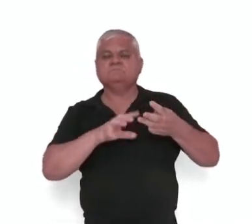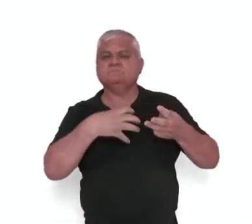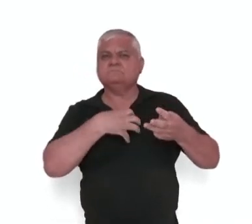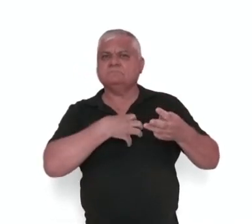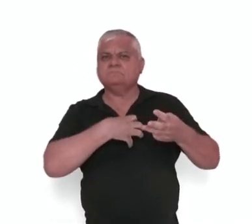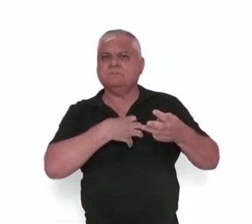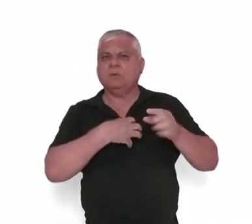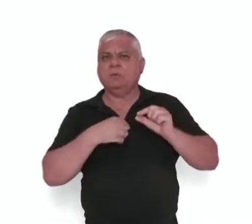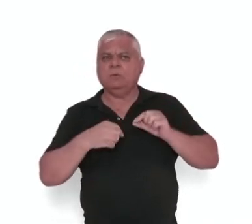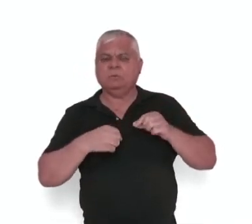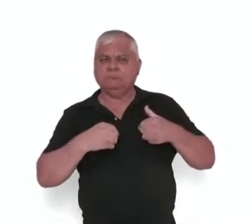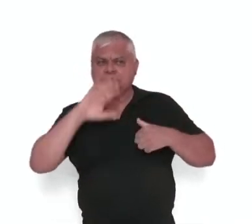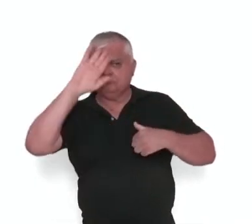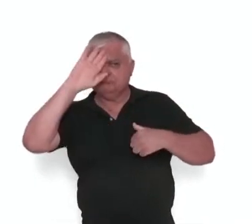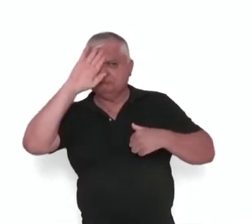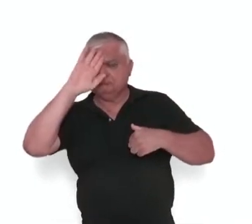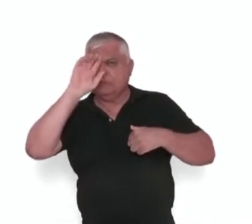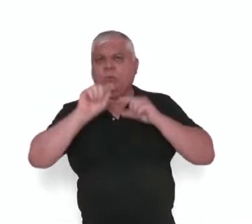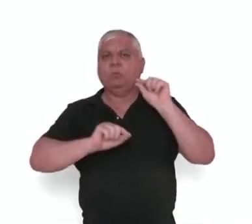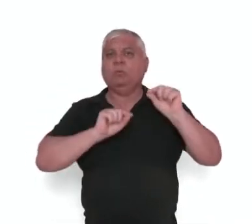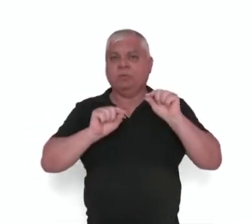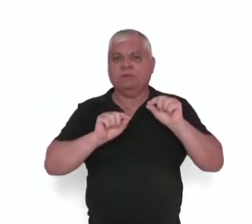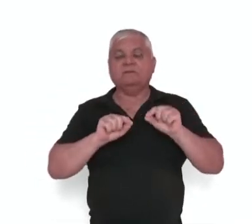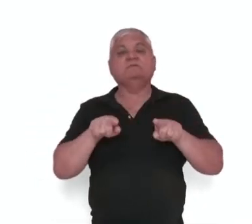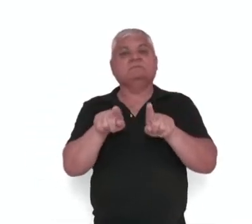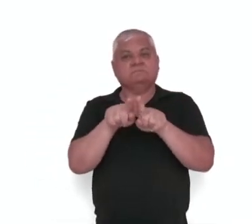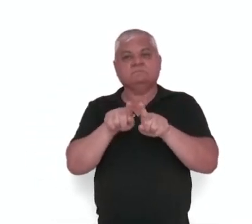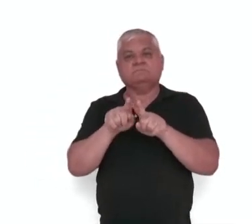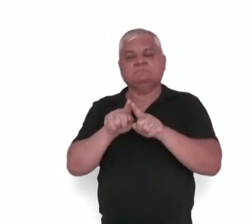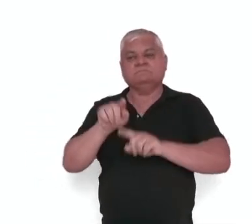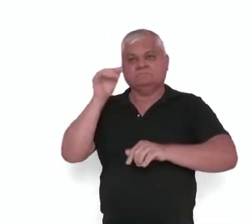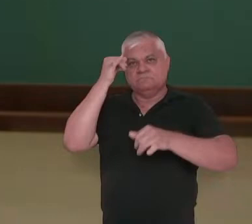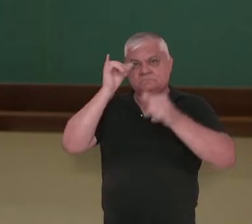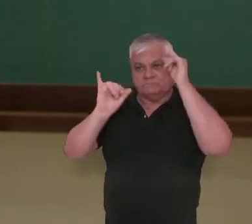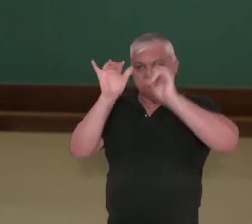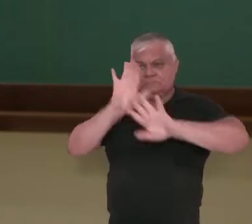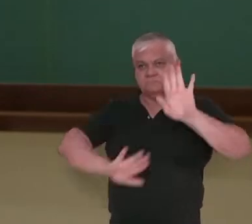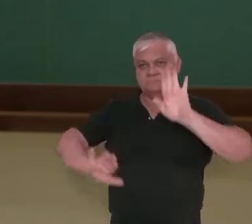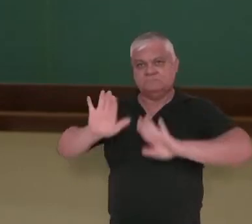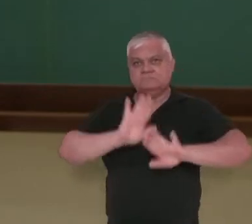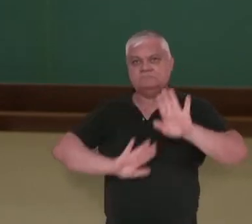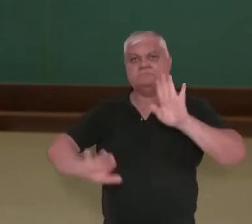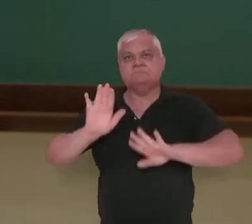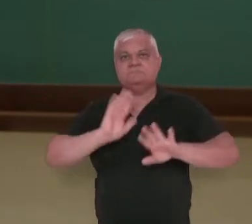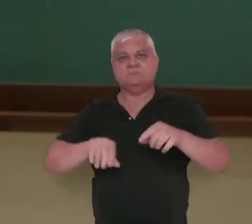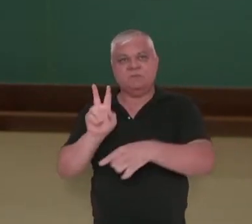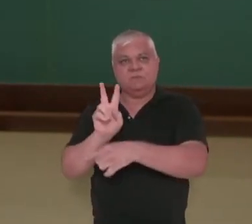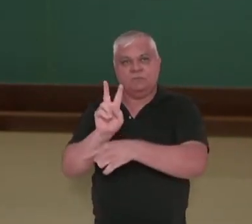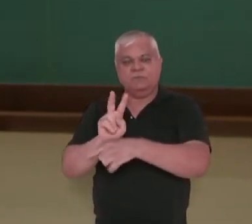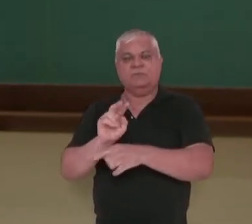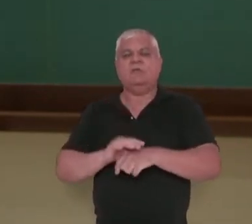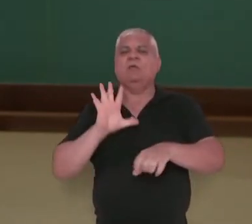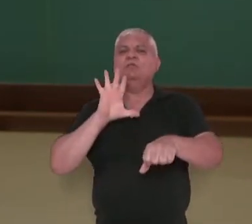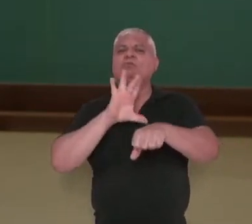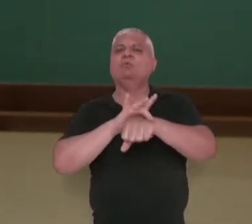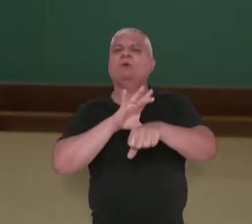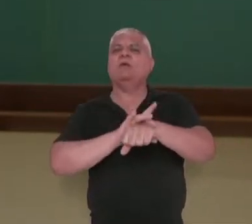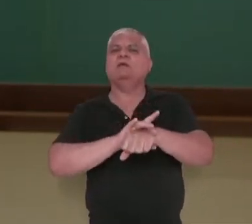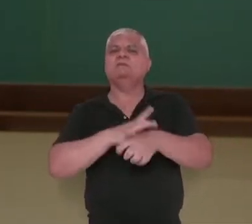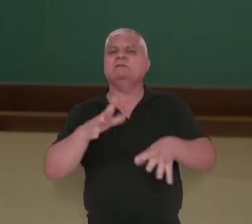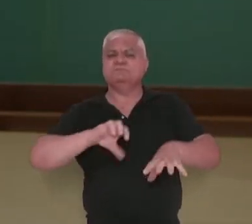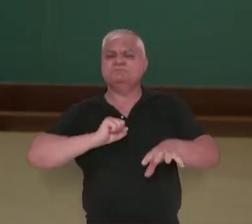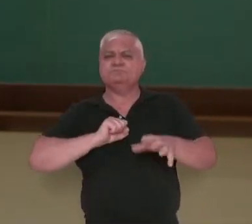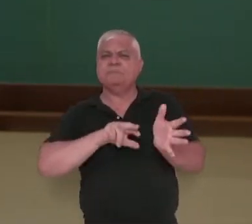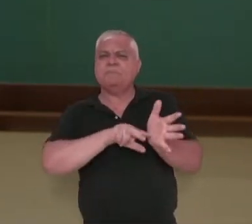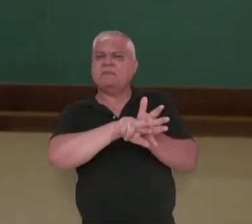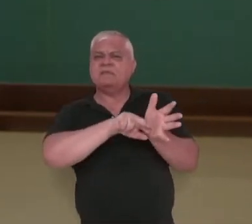a prevenção e o tratamento para as doenças que são causadas por bactérias. Vamos observar essa imagem?